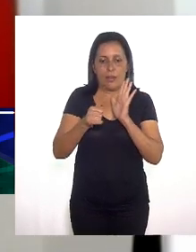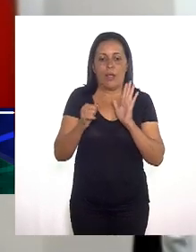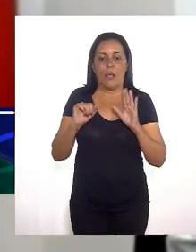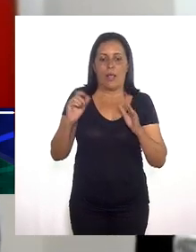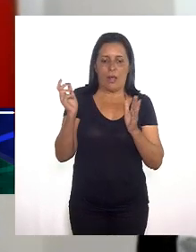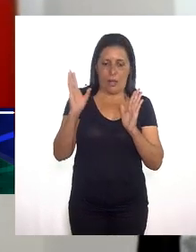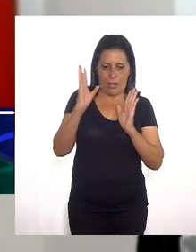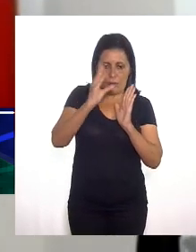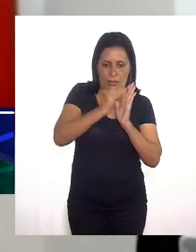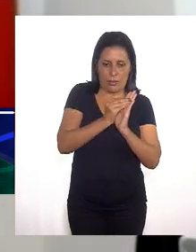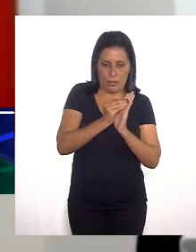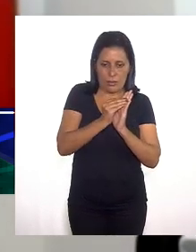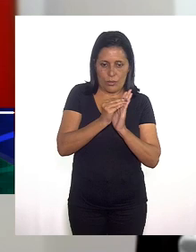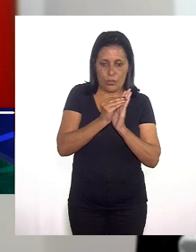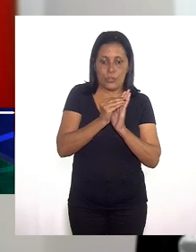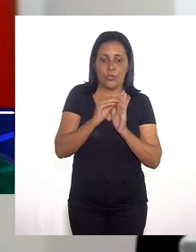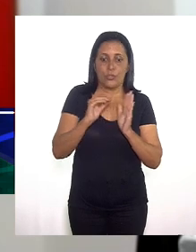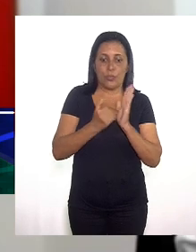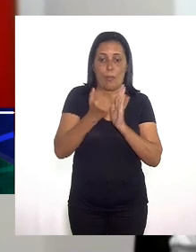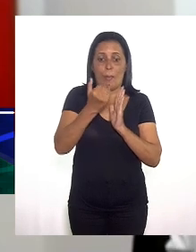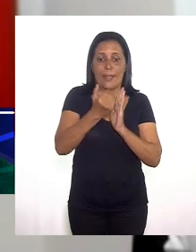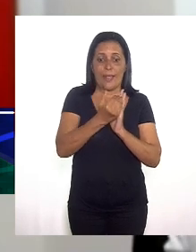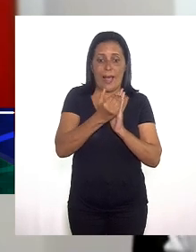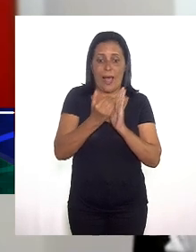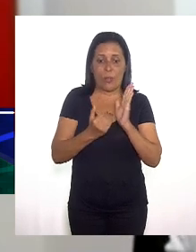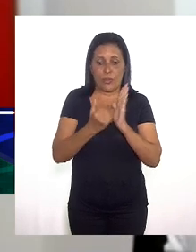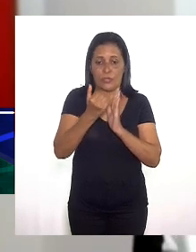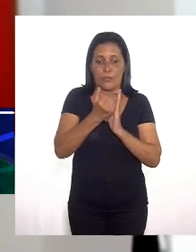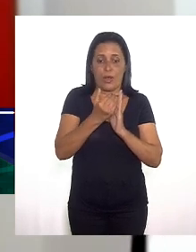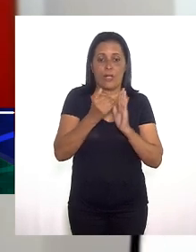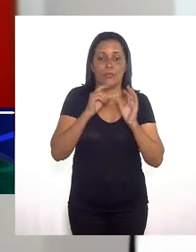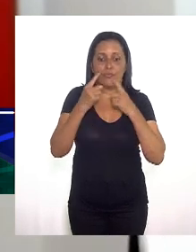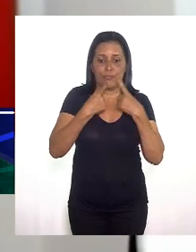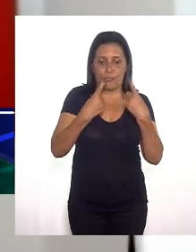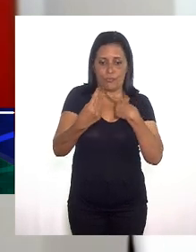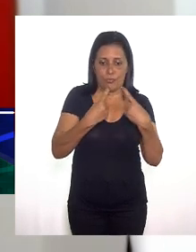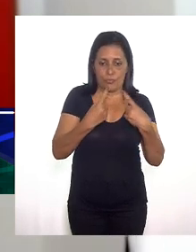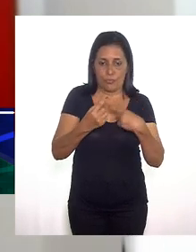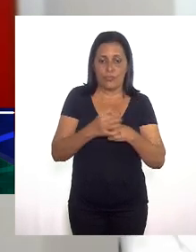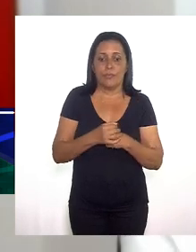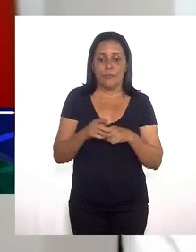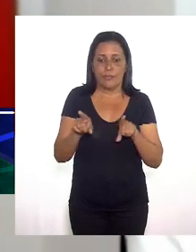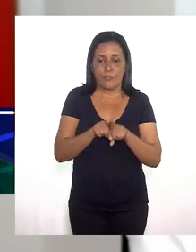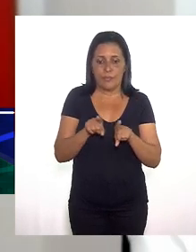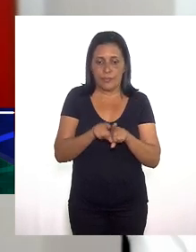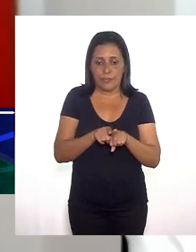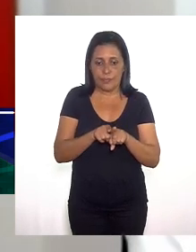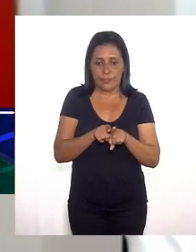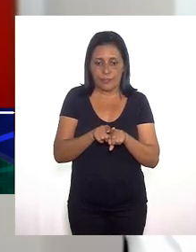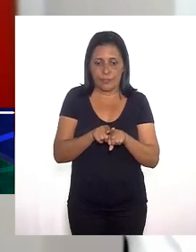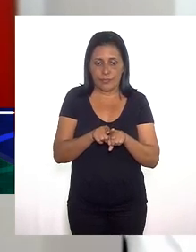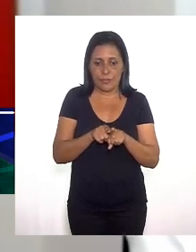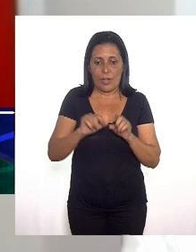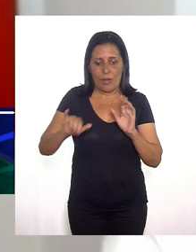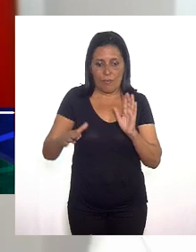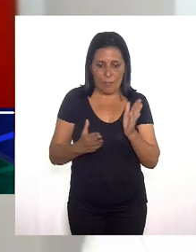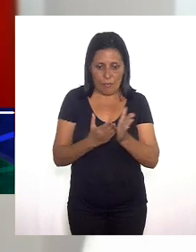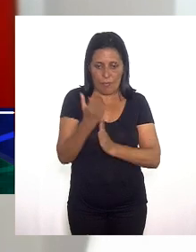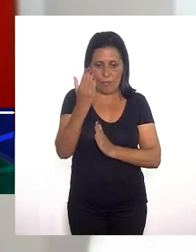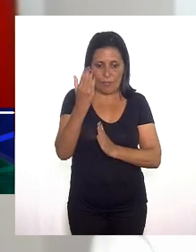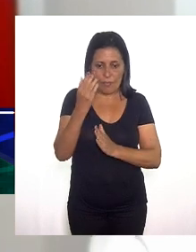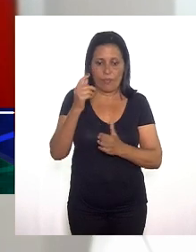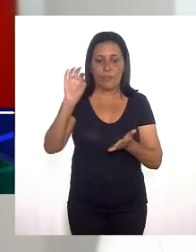Alternativa. Em discussão. Havendo que queira discutir, encerra a discussão e votação. Os senhores que aprovam, permaneçam como estão. Aprovado, vai ao